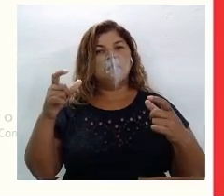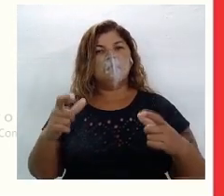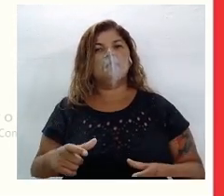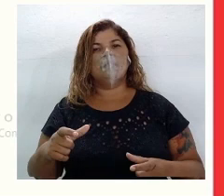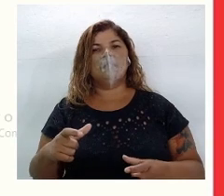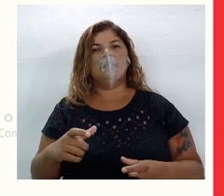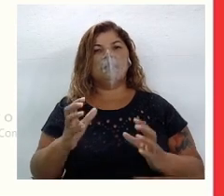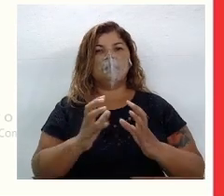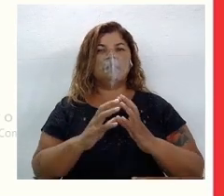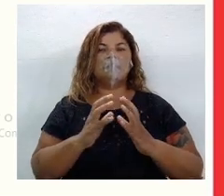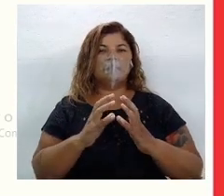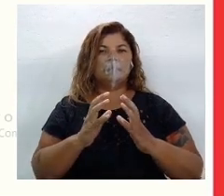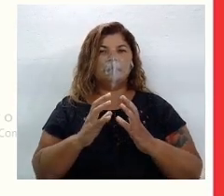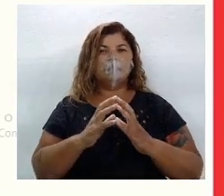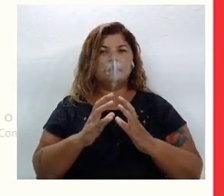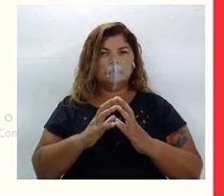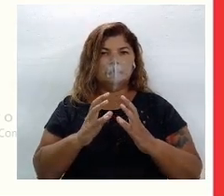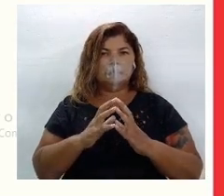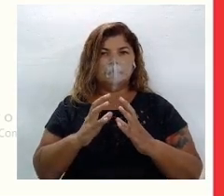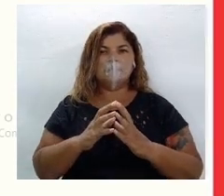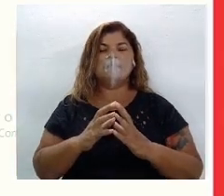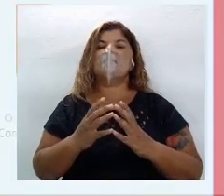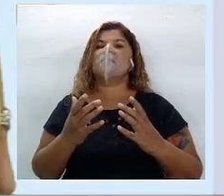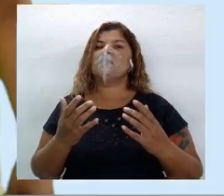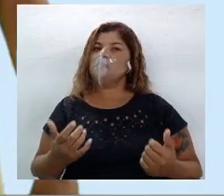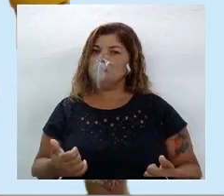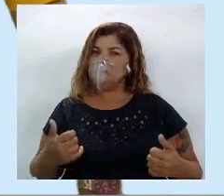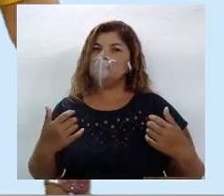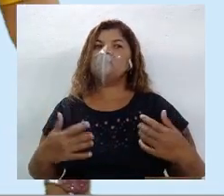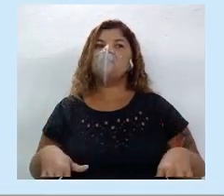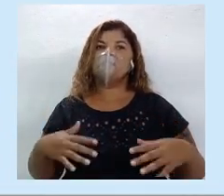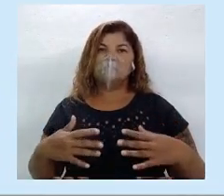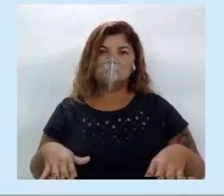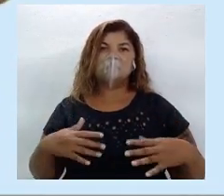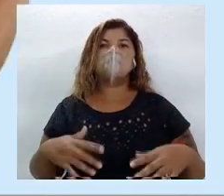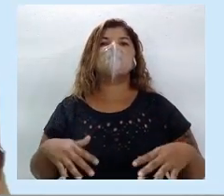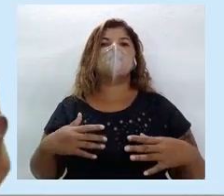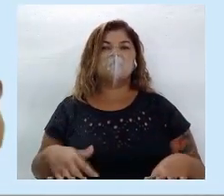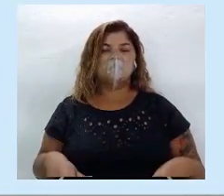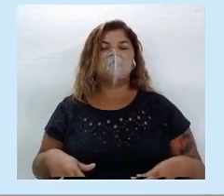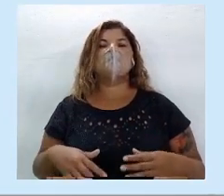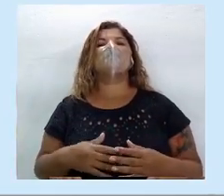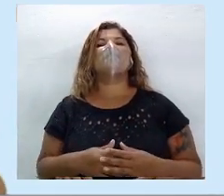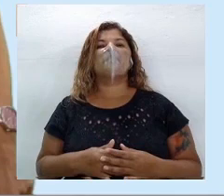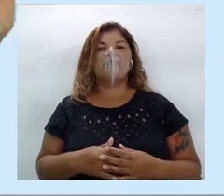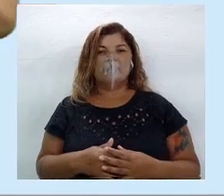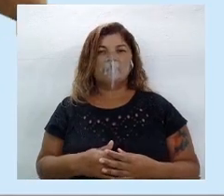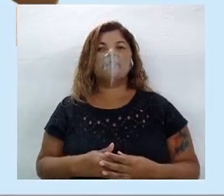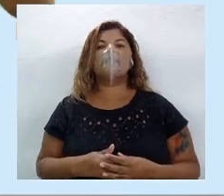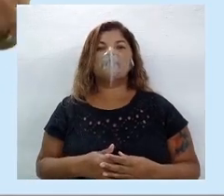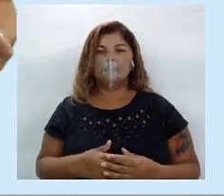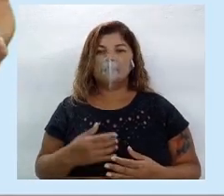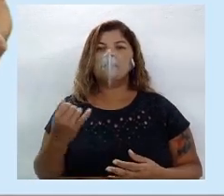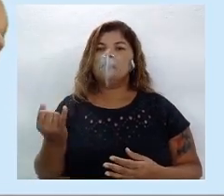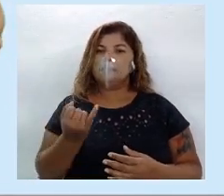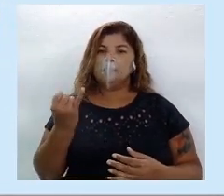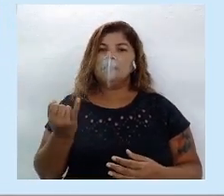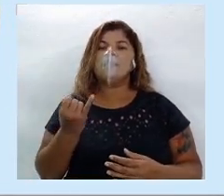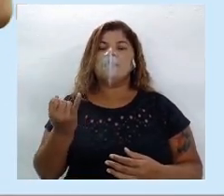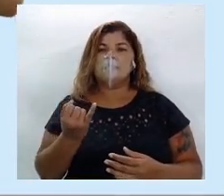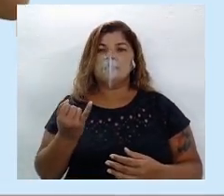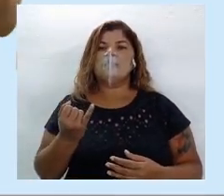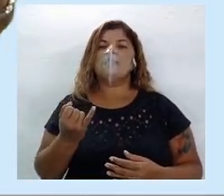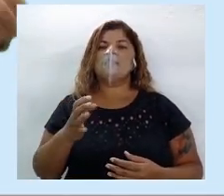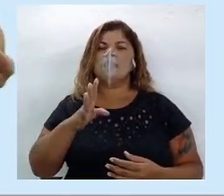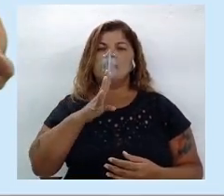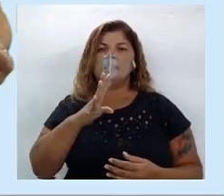no Recife. Olha aí o peso do nosso estado, olha aí, novamente. Então, é importante salientar, é